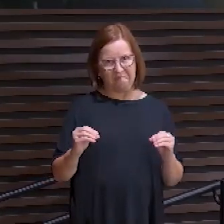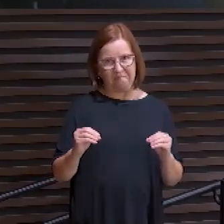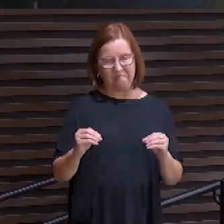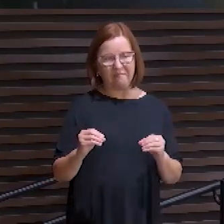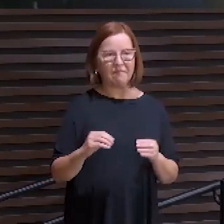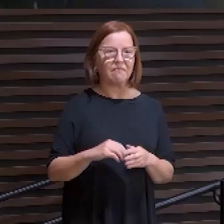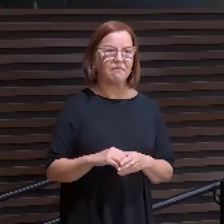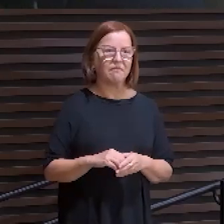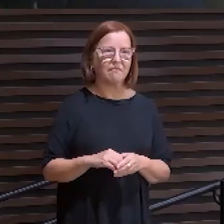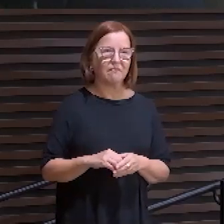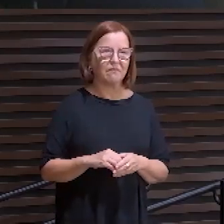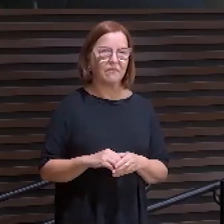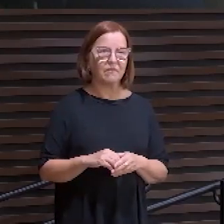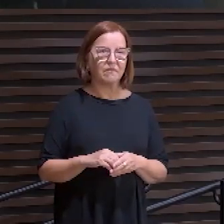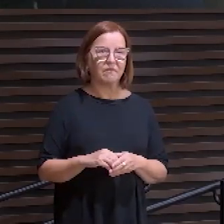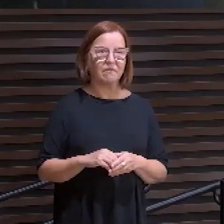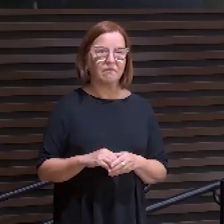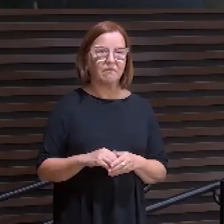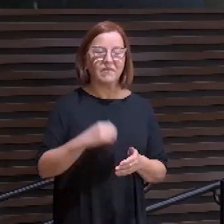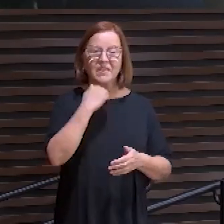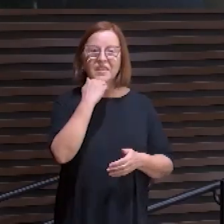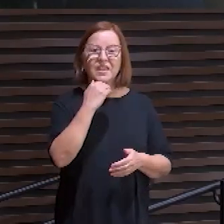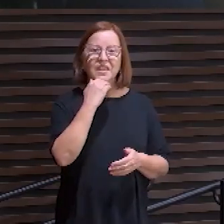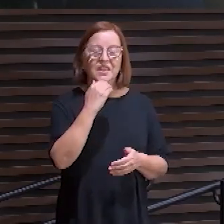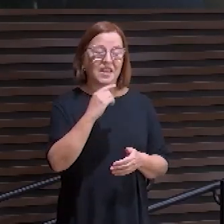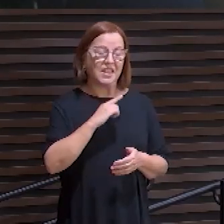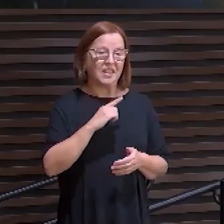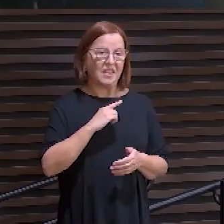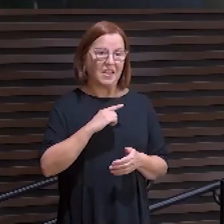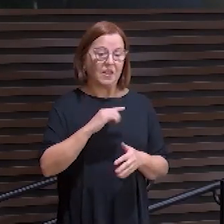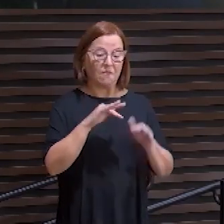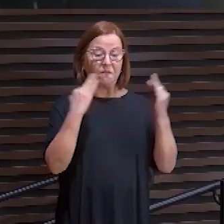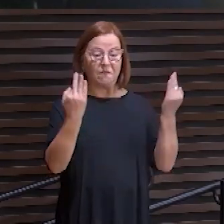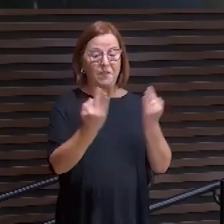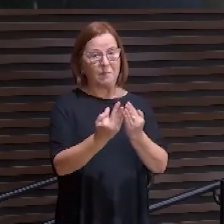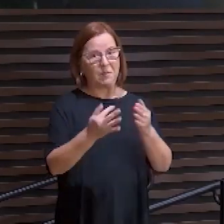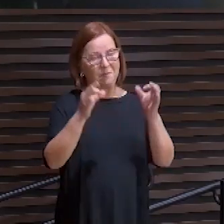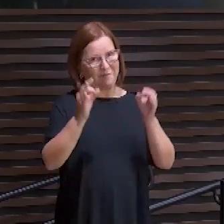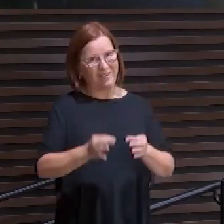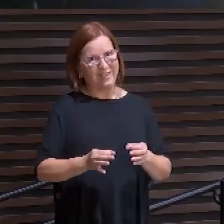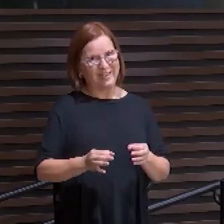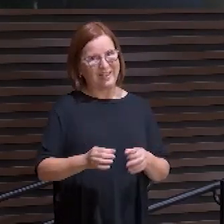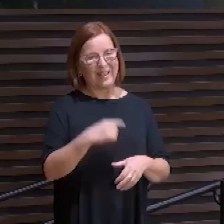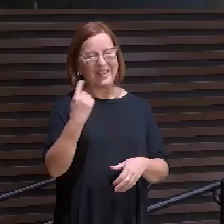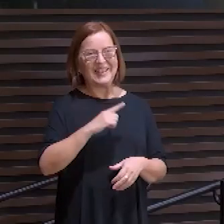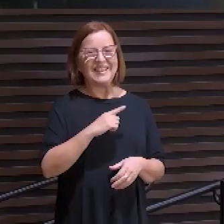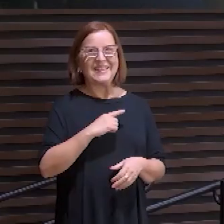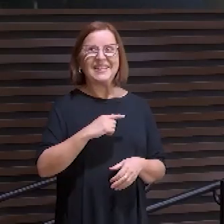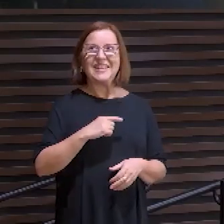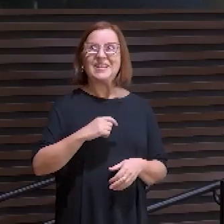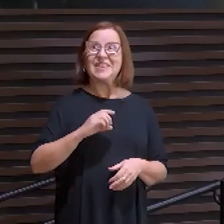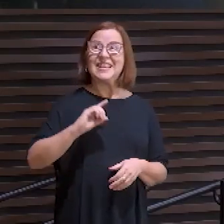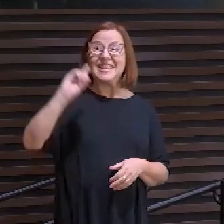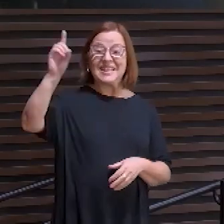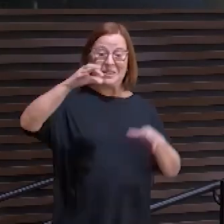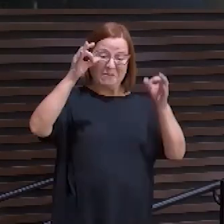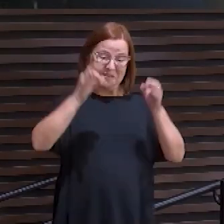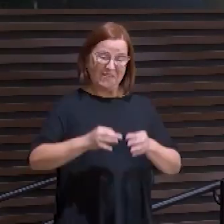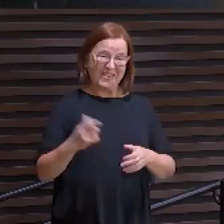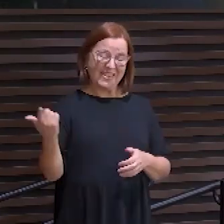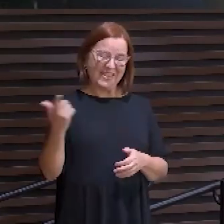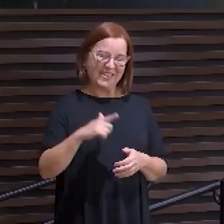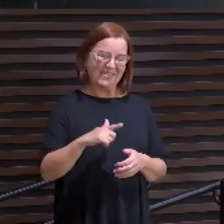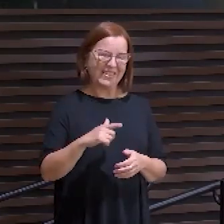Nós não temos famílias perfeitas. Nós temos o perfeito que vem habitar na nossa família quando